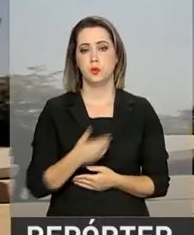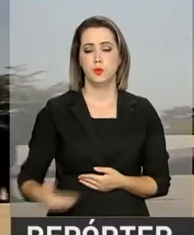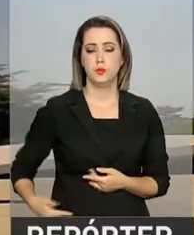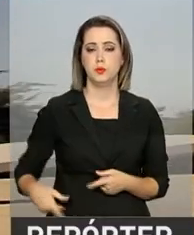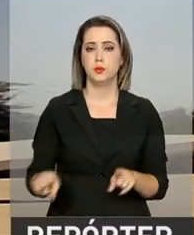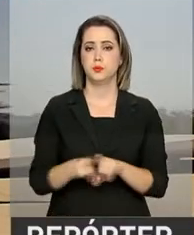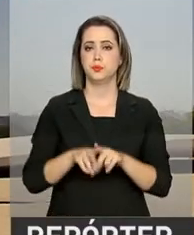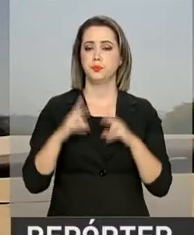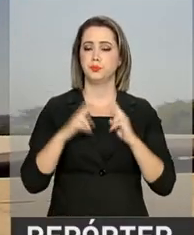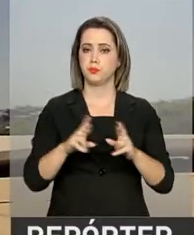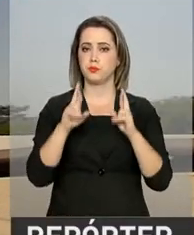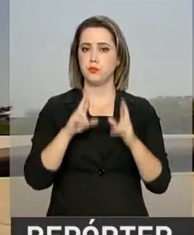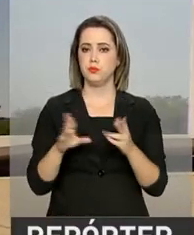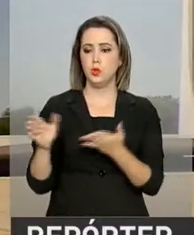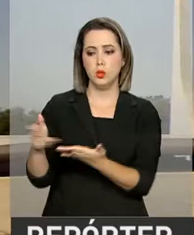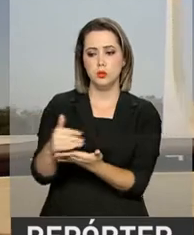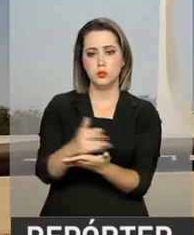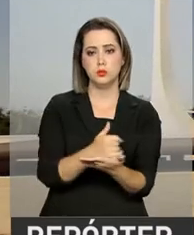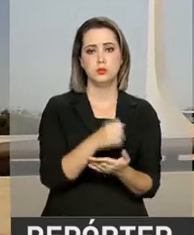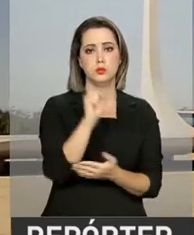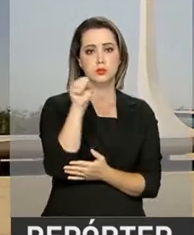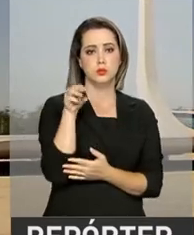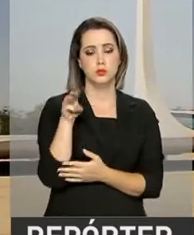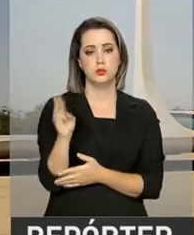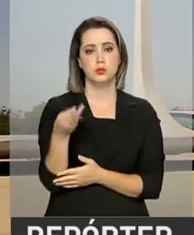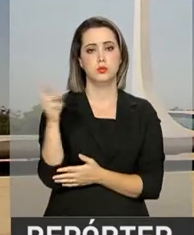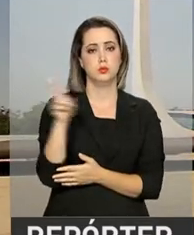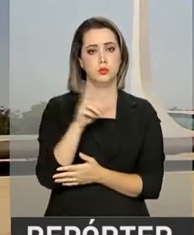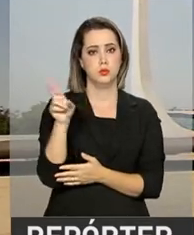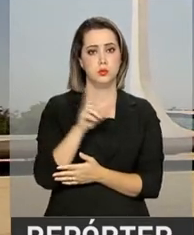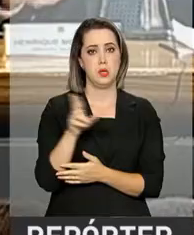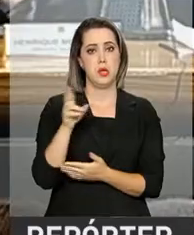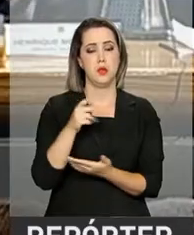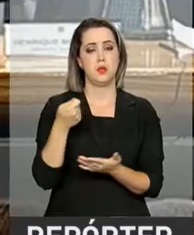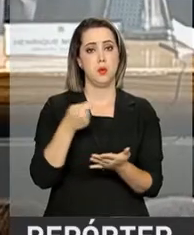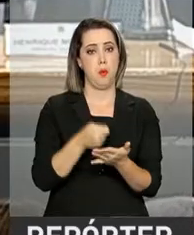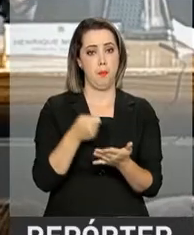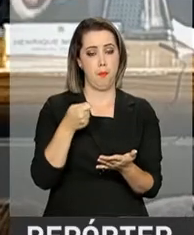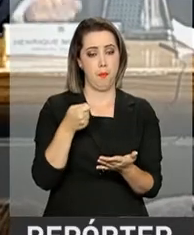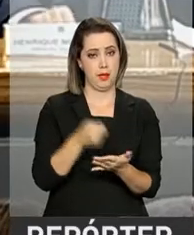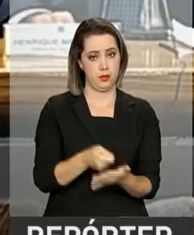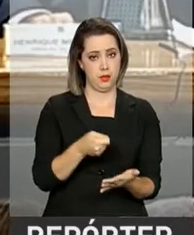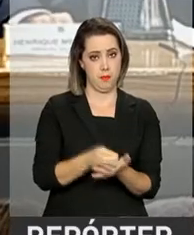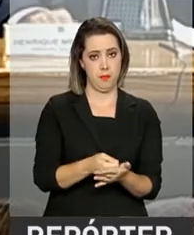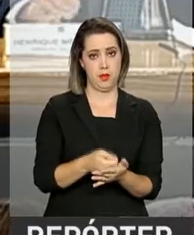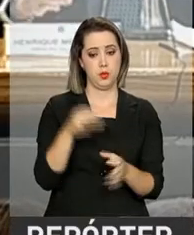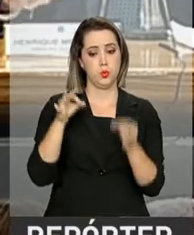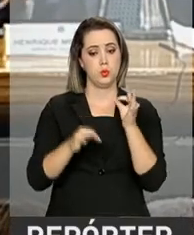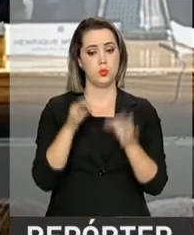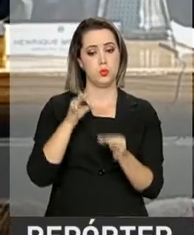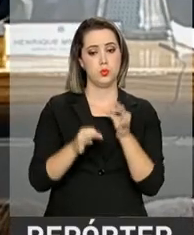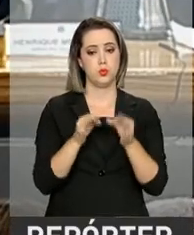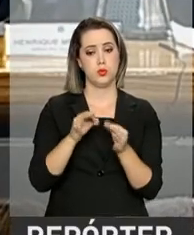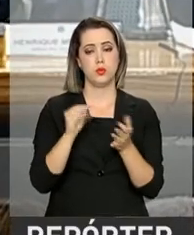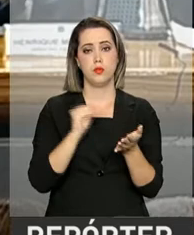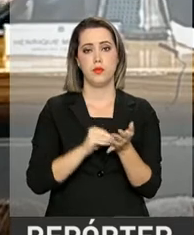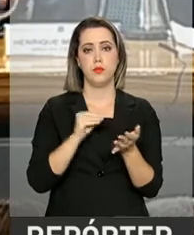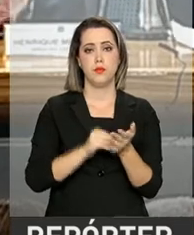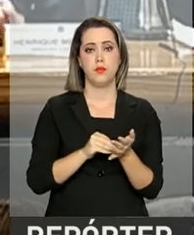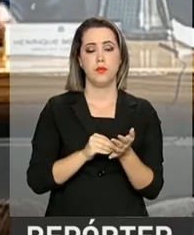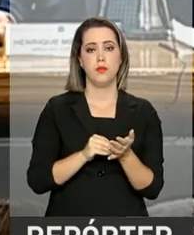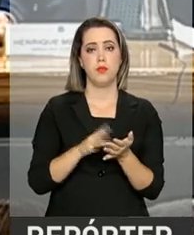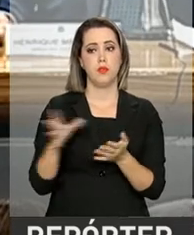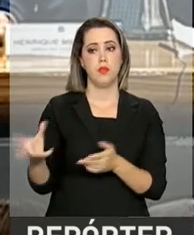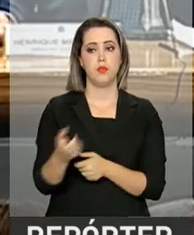8 milhões e 700 milhões de reais com depósitos judiciais que não foram sacados há mais de dois anos mas